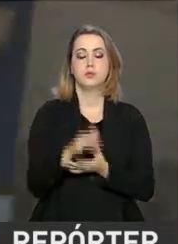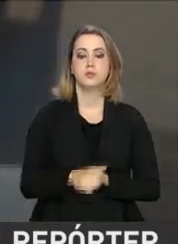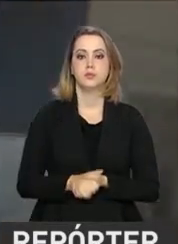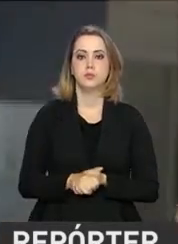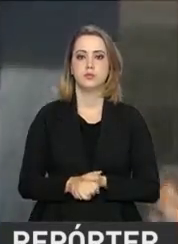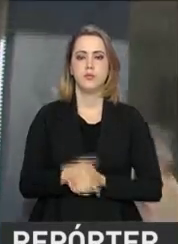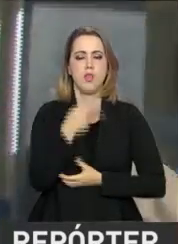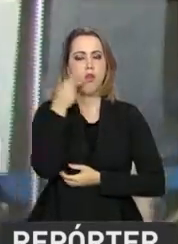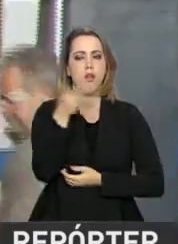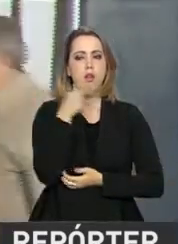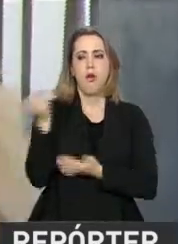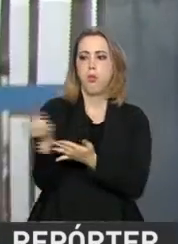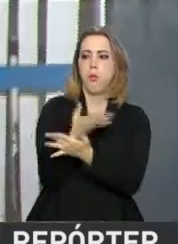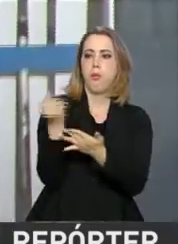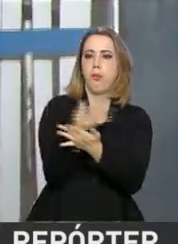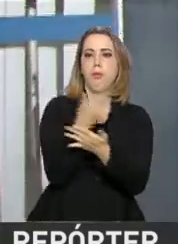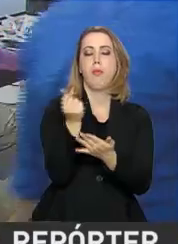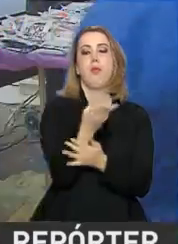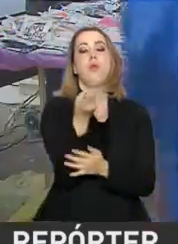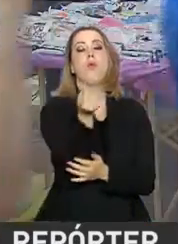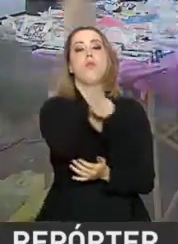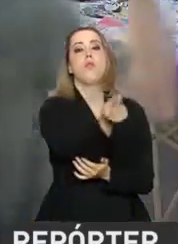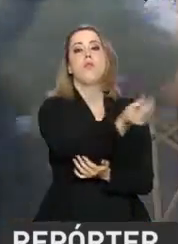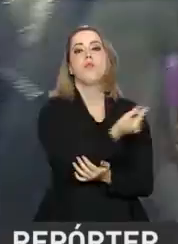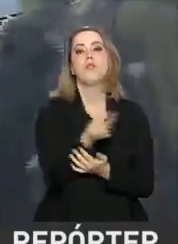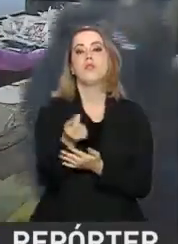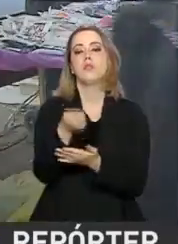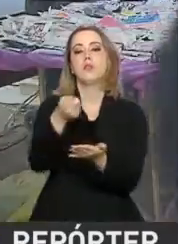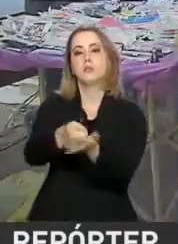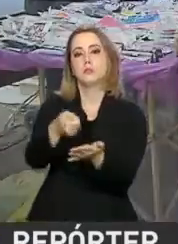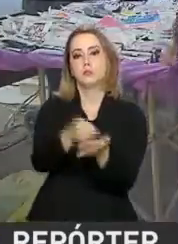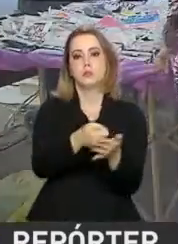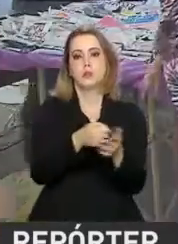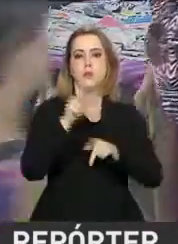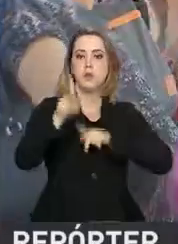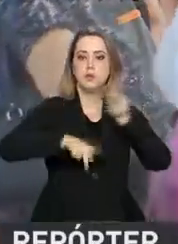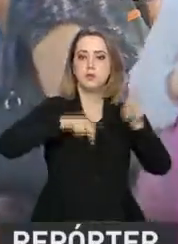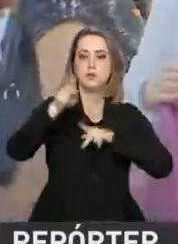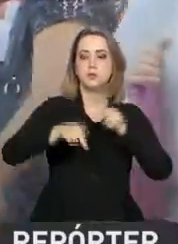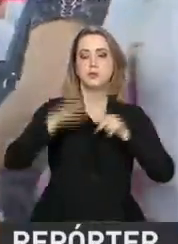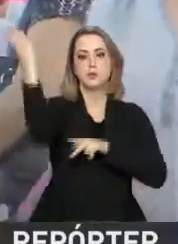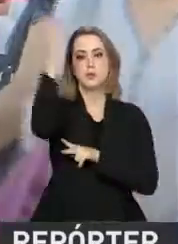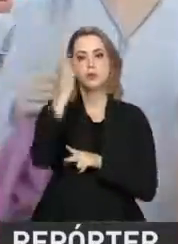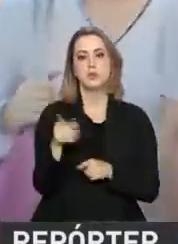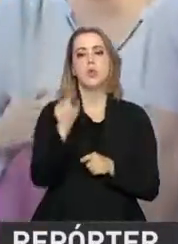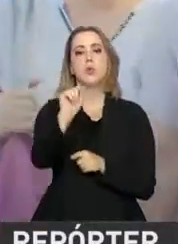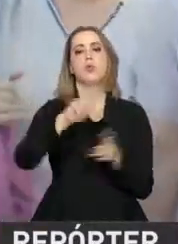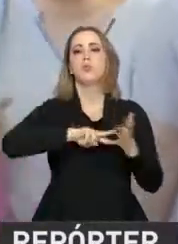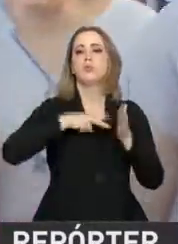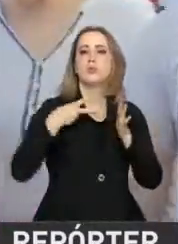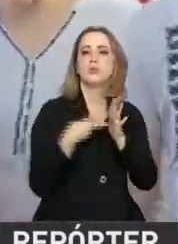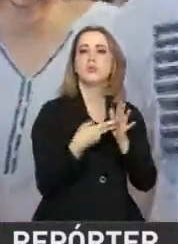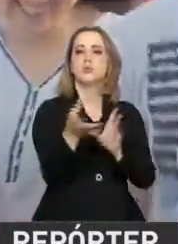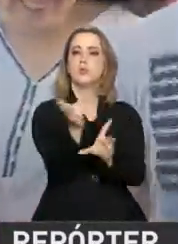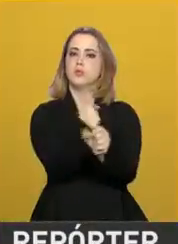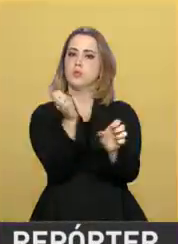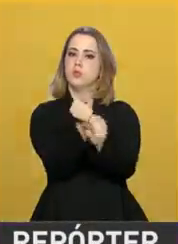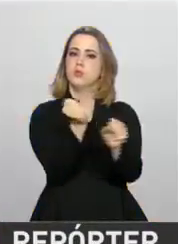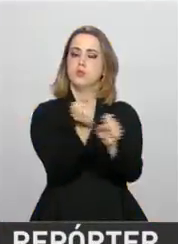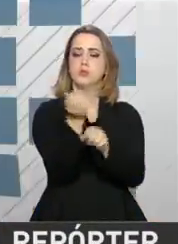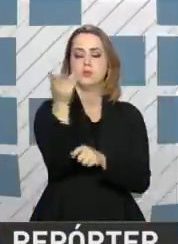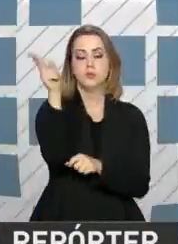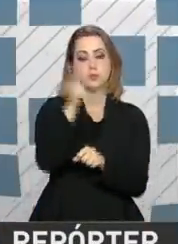não se fala sobre o custo da previdência para o estado e para a população brasileira mas afinal o que isso representa no orçamento do